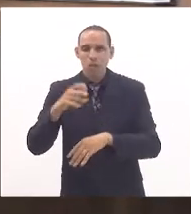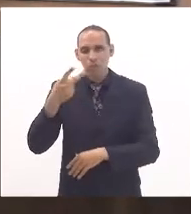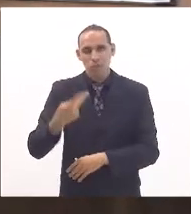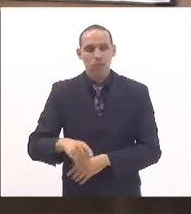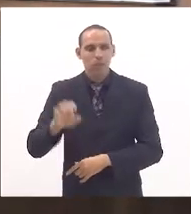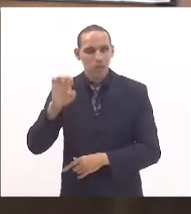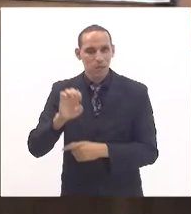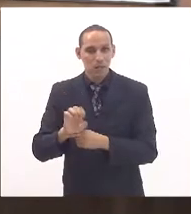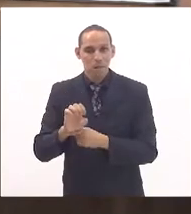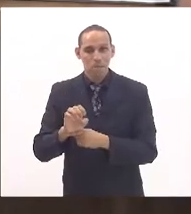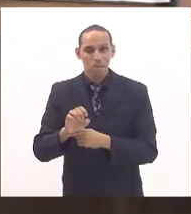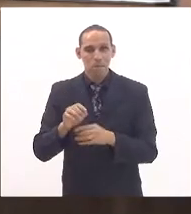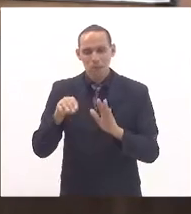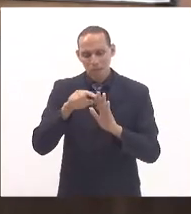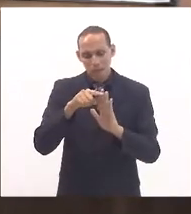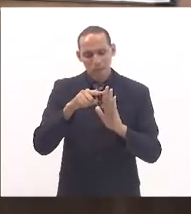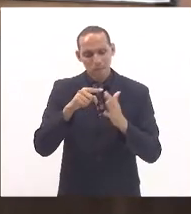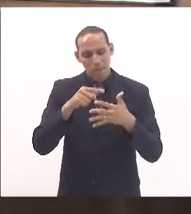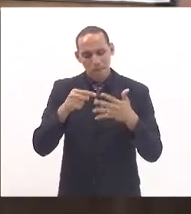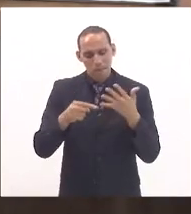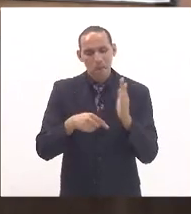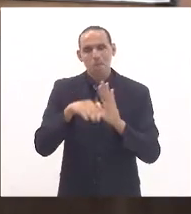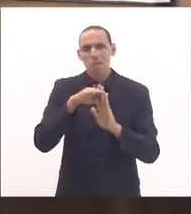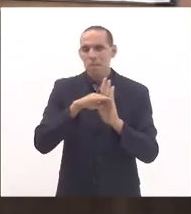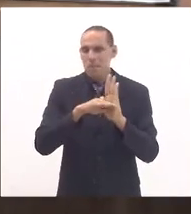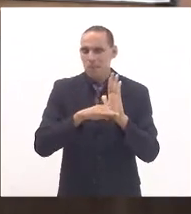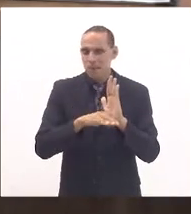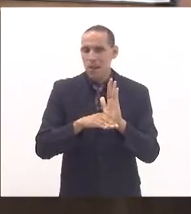do convênio Confaz é para se fazer